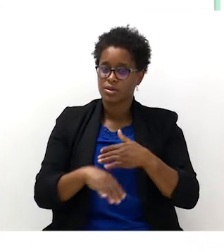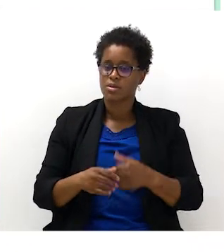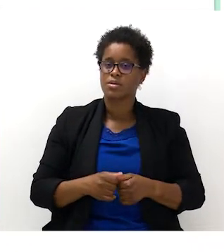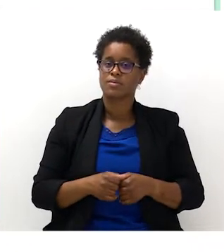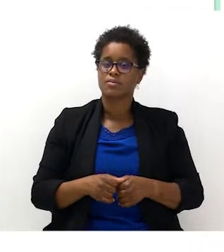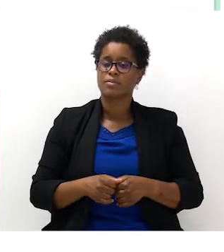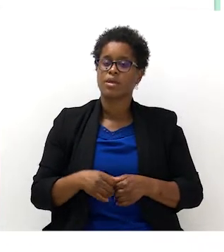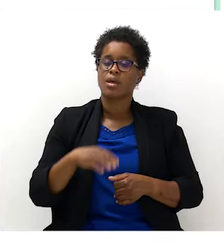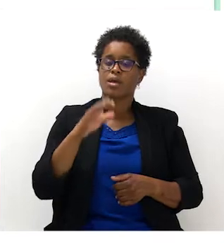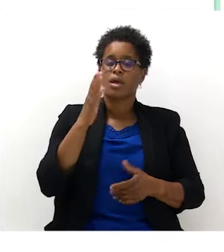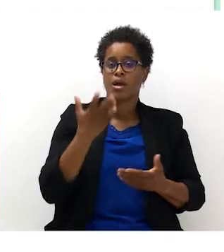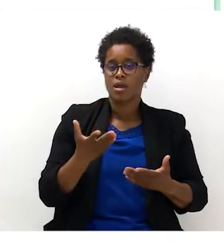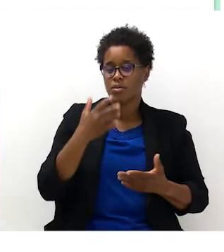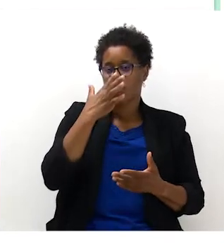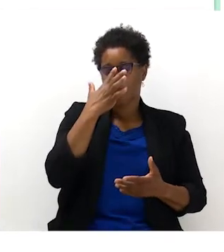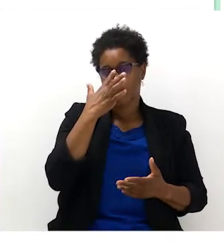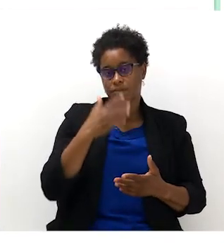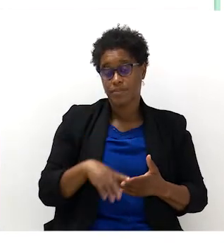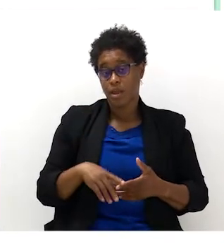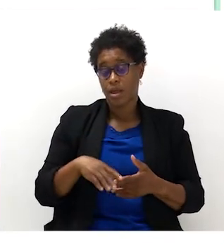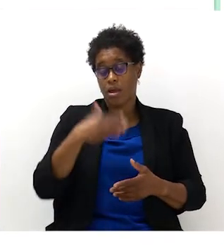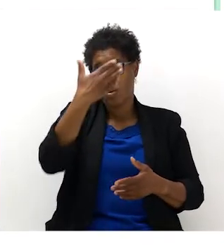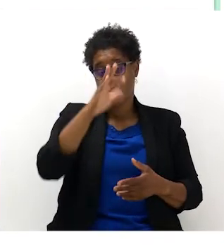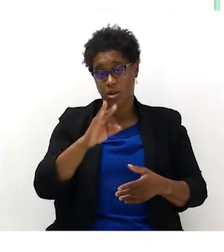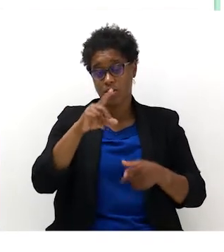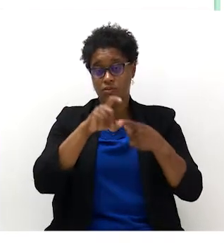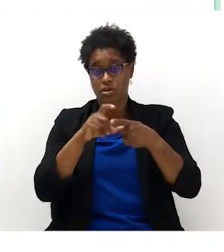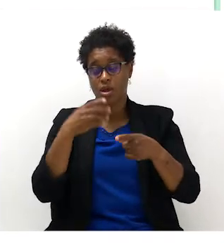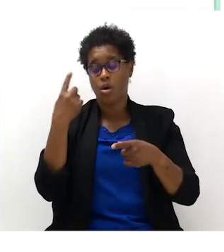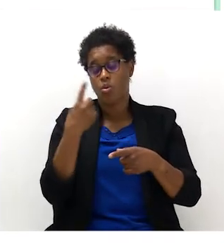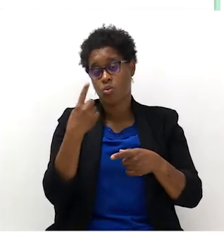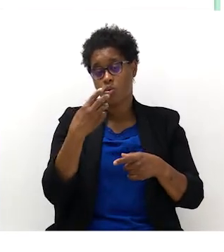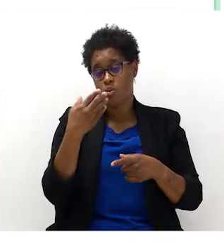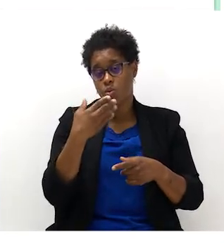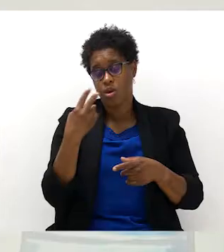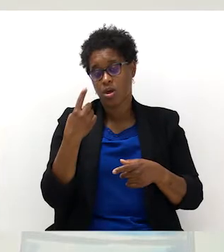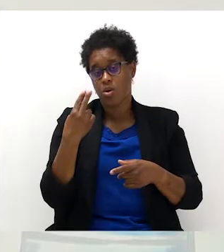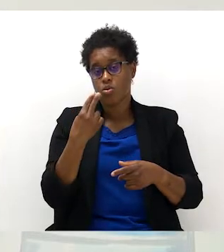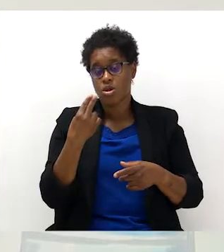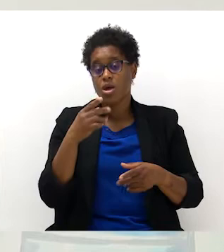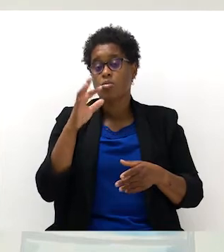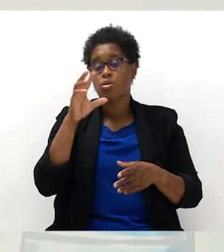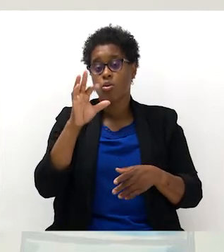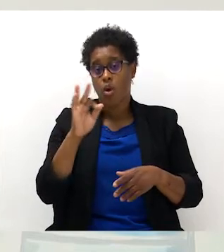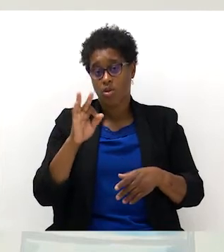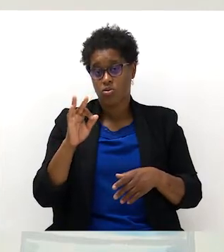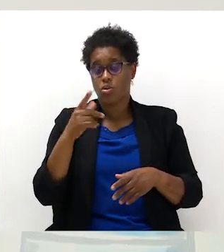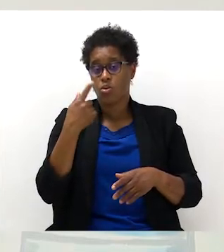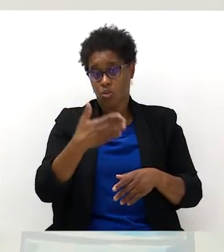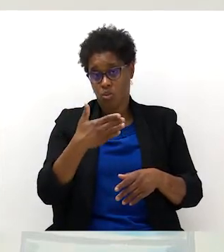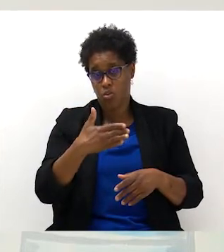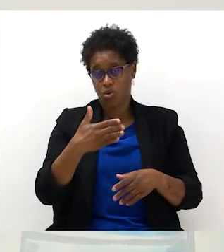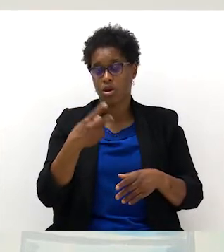a quarta parte, basta dividir a unidade por 4. 1 representa a